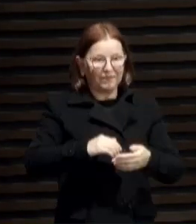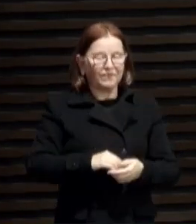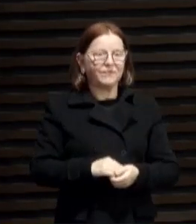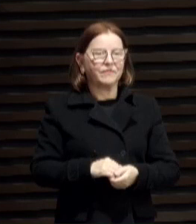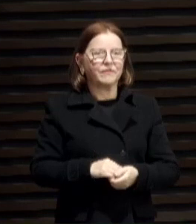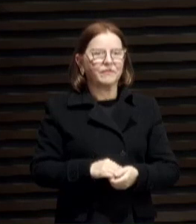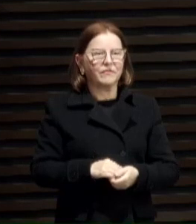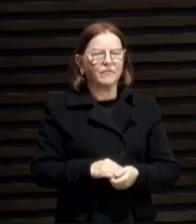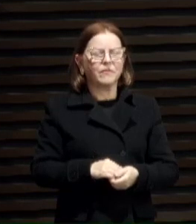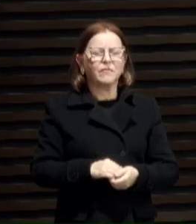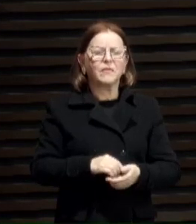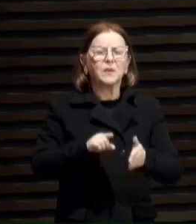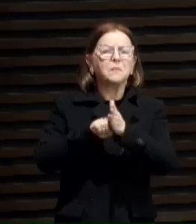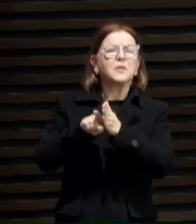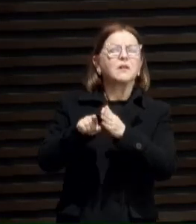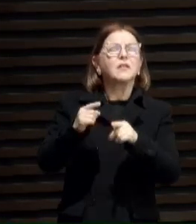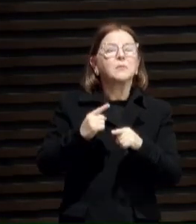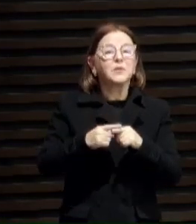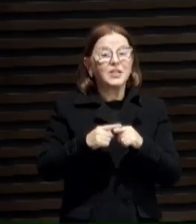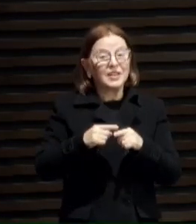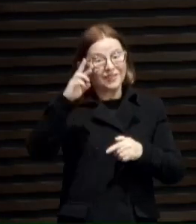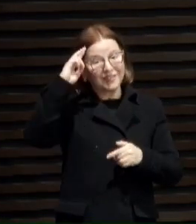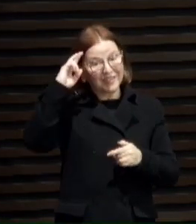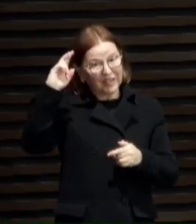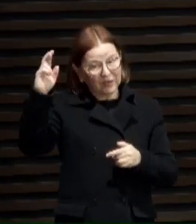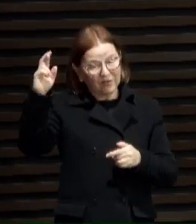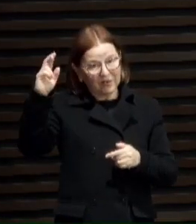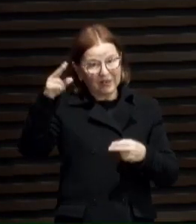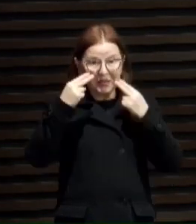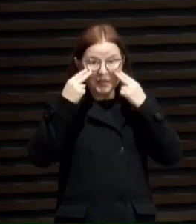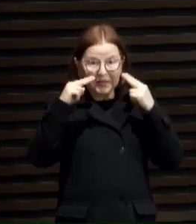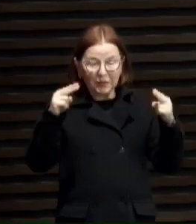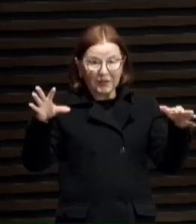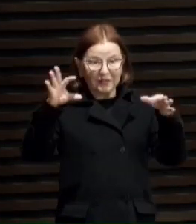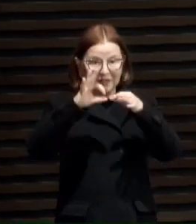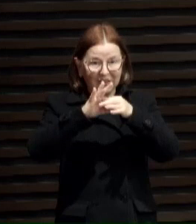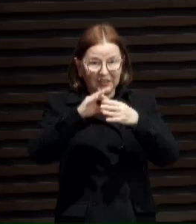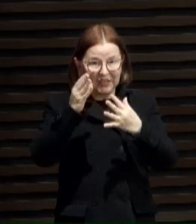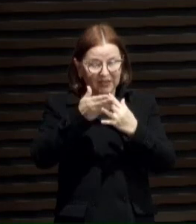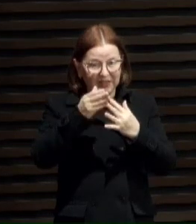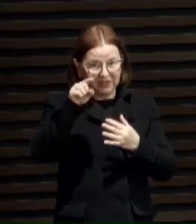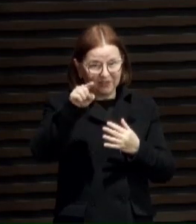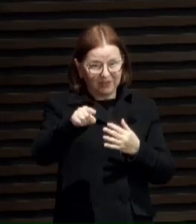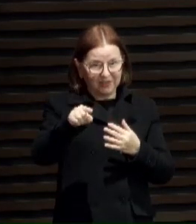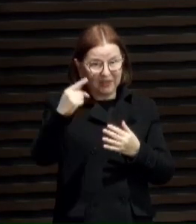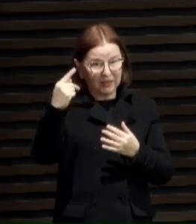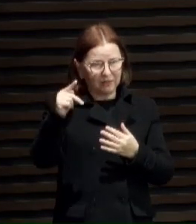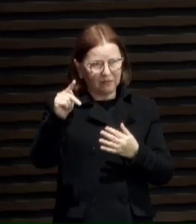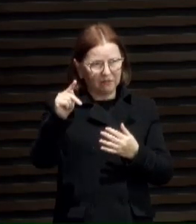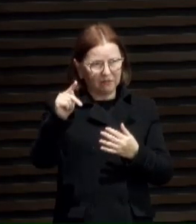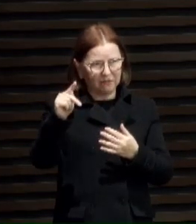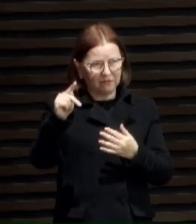E perguntais: por quê? Porque o Senhor foi testemunha da aliança entre ti e a tua mulher,